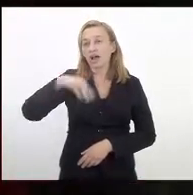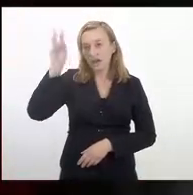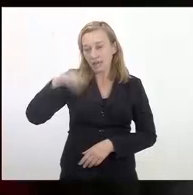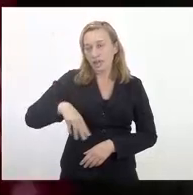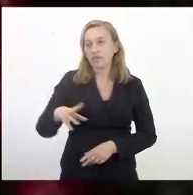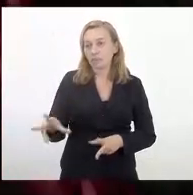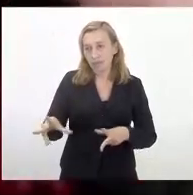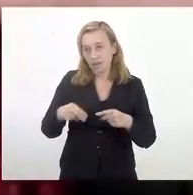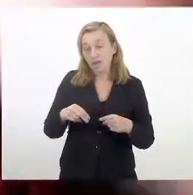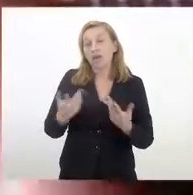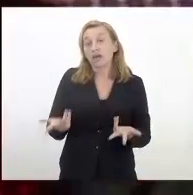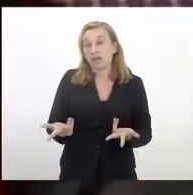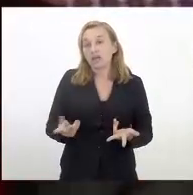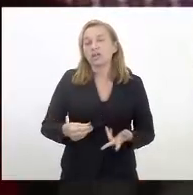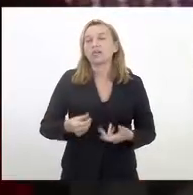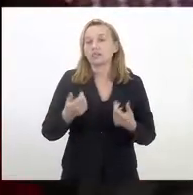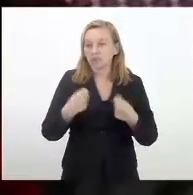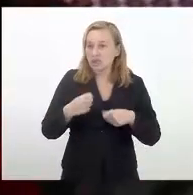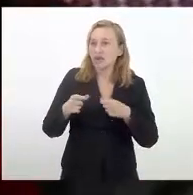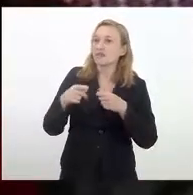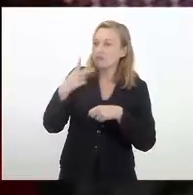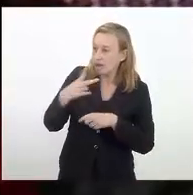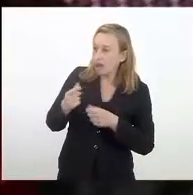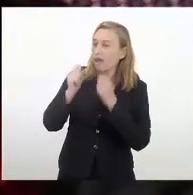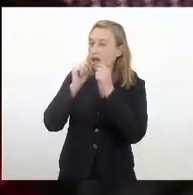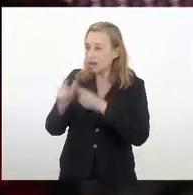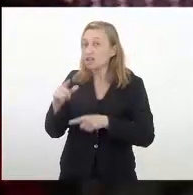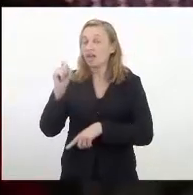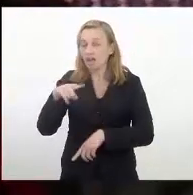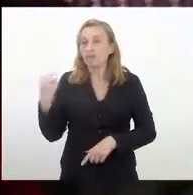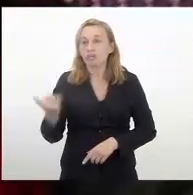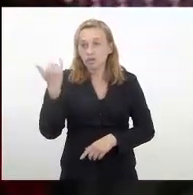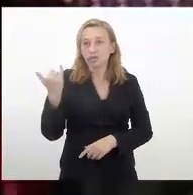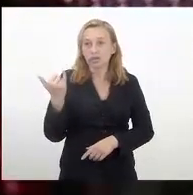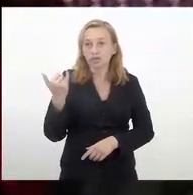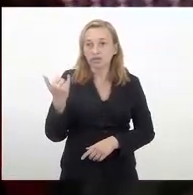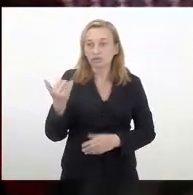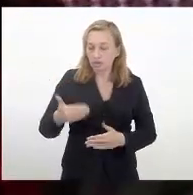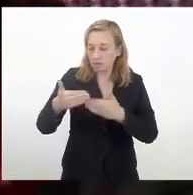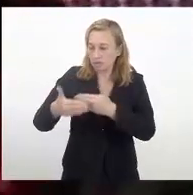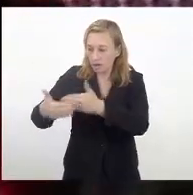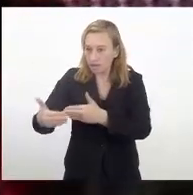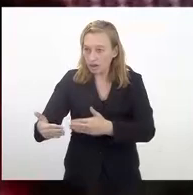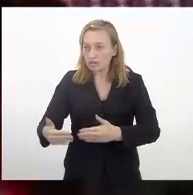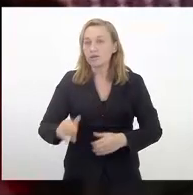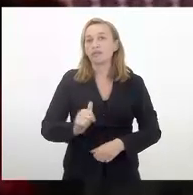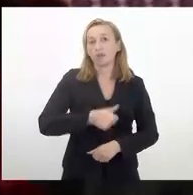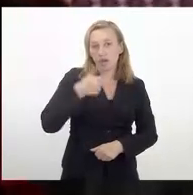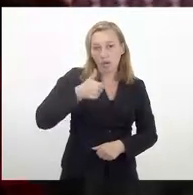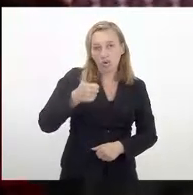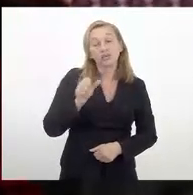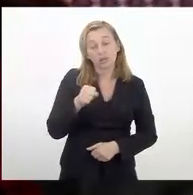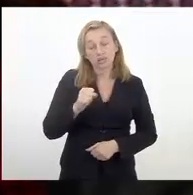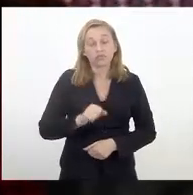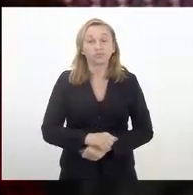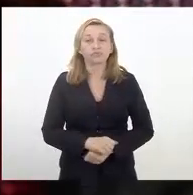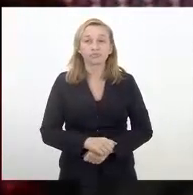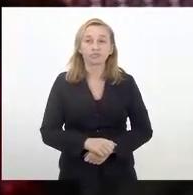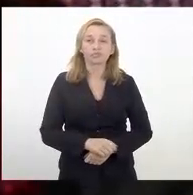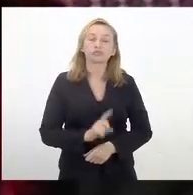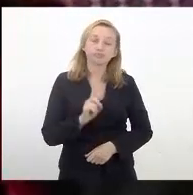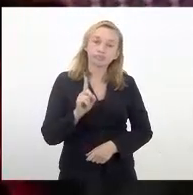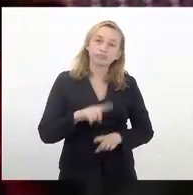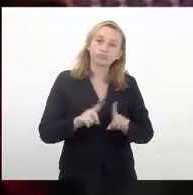tem que falar criticar né A Crítica ela é importante para que a gente avance para que a gente melhore é